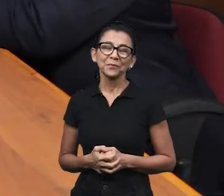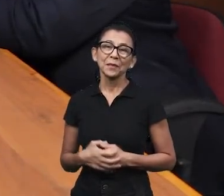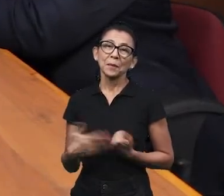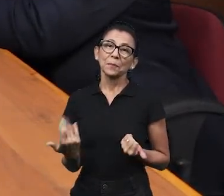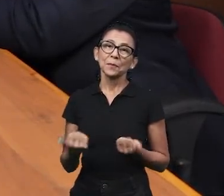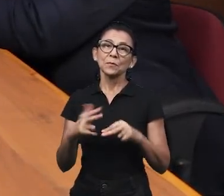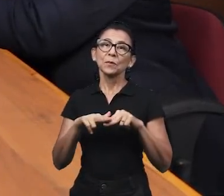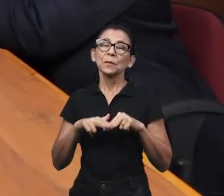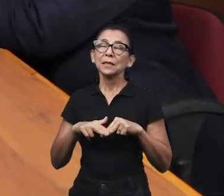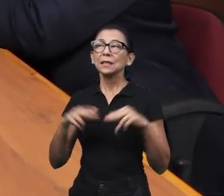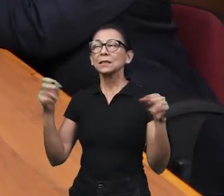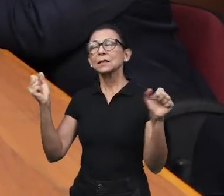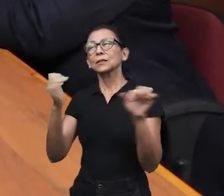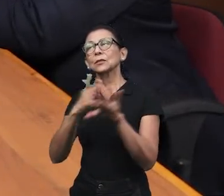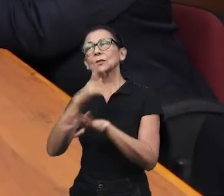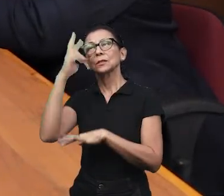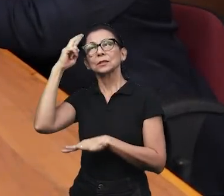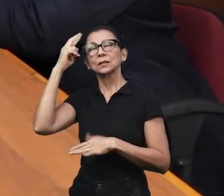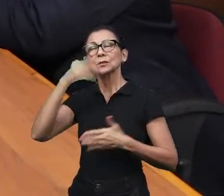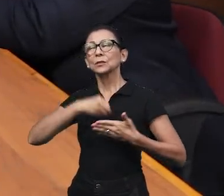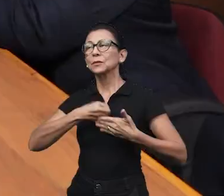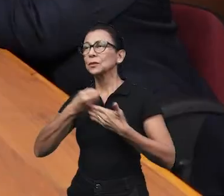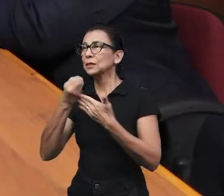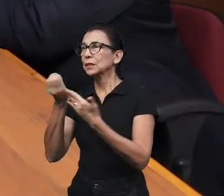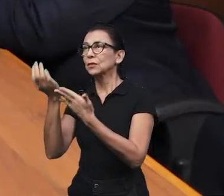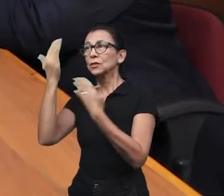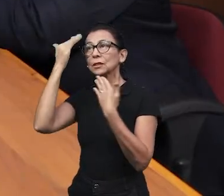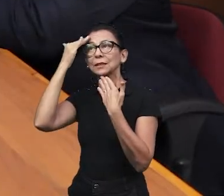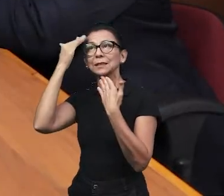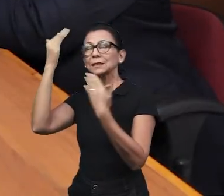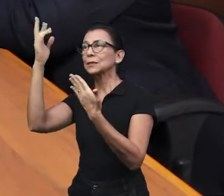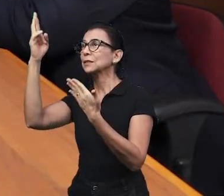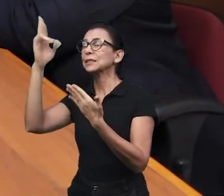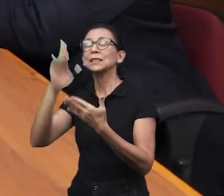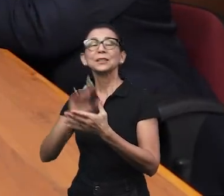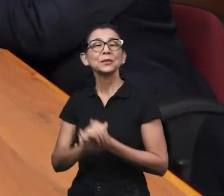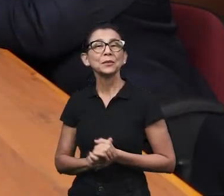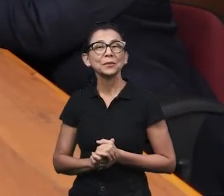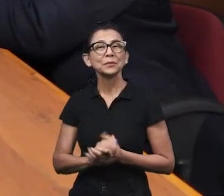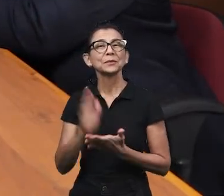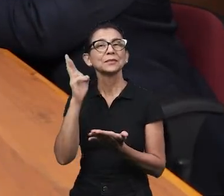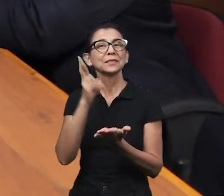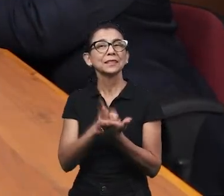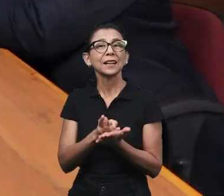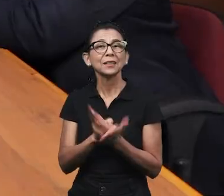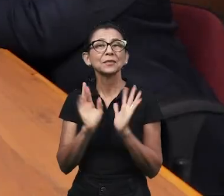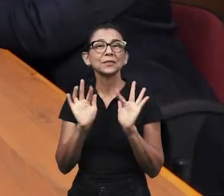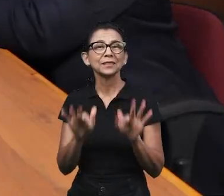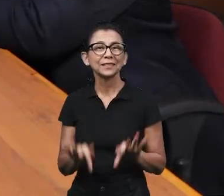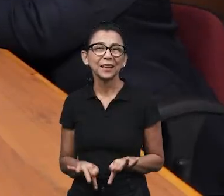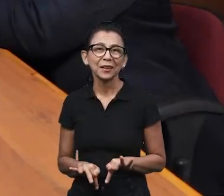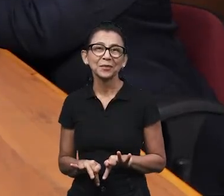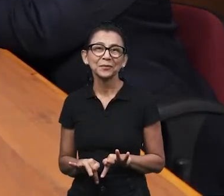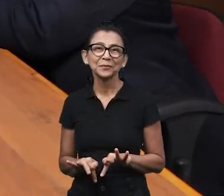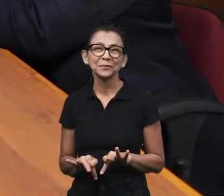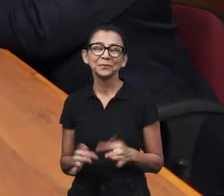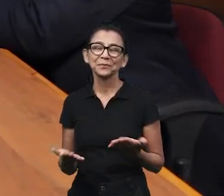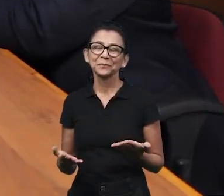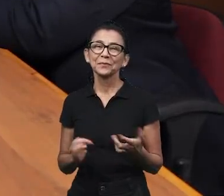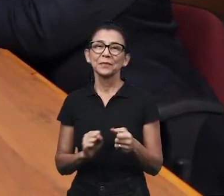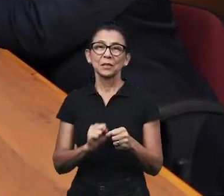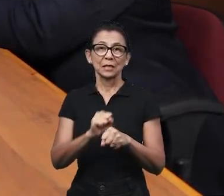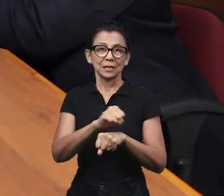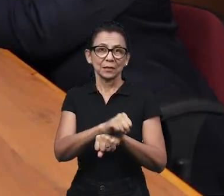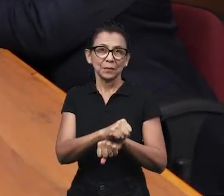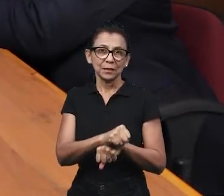Senhor, não é? Você está entregando a sua vida ao Senhor. E qual é o resultado final? O resultado final é um seminário